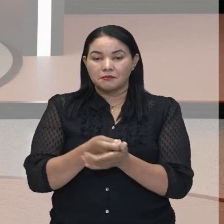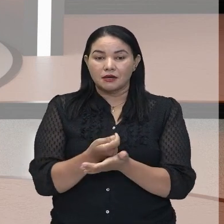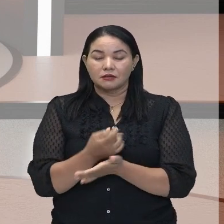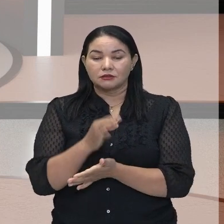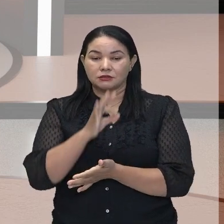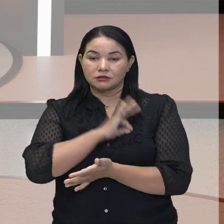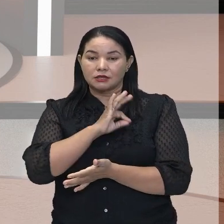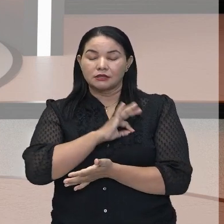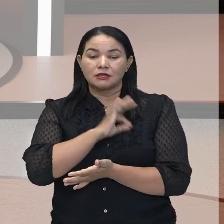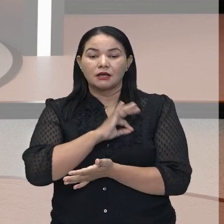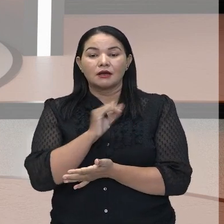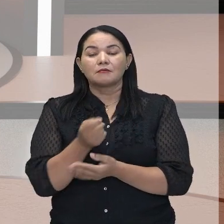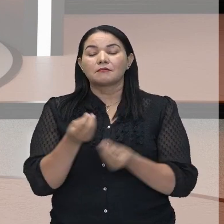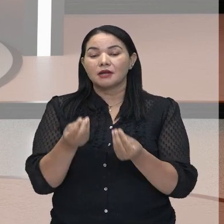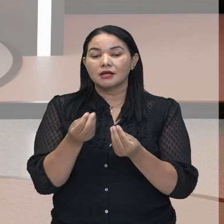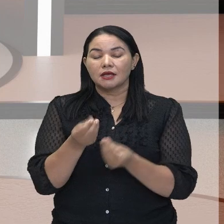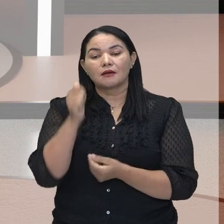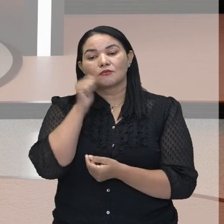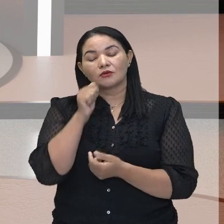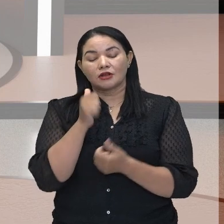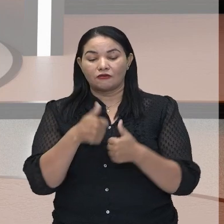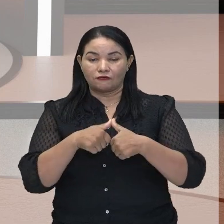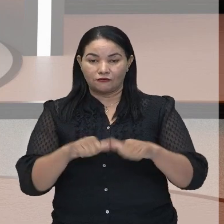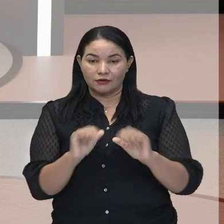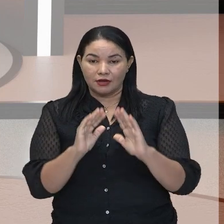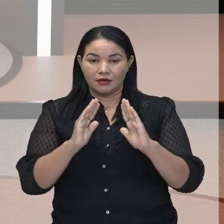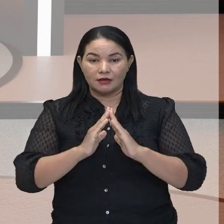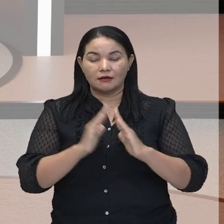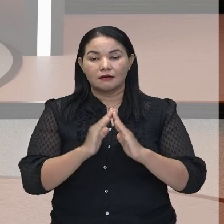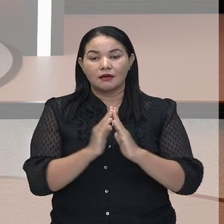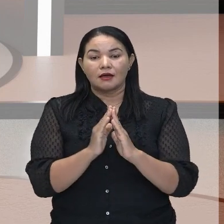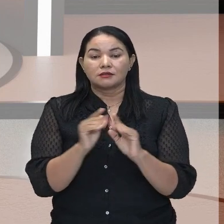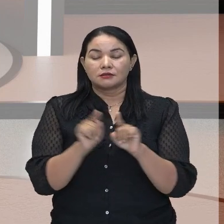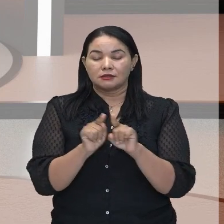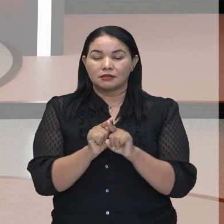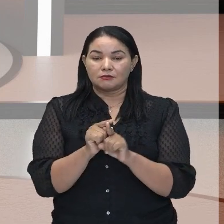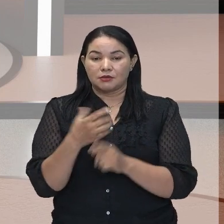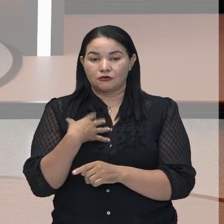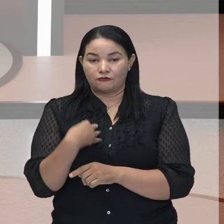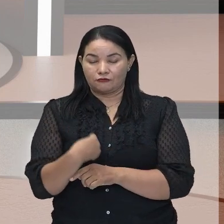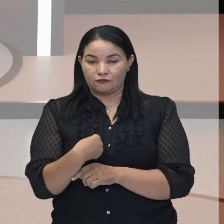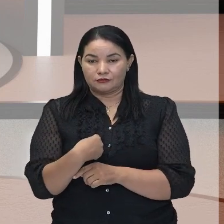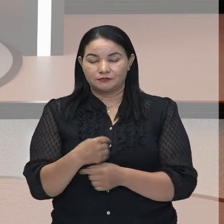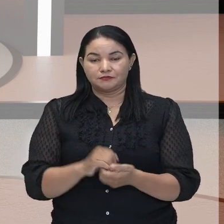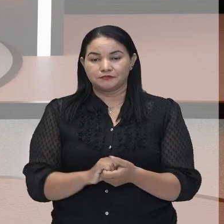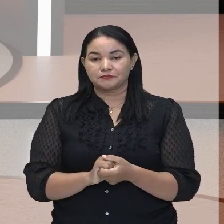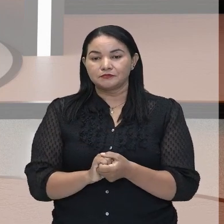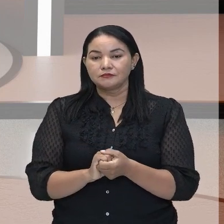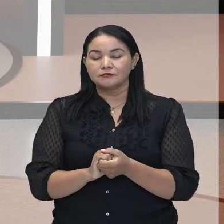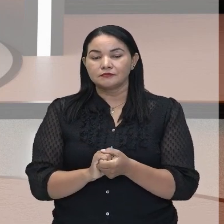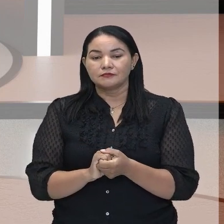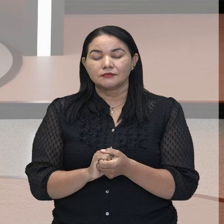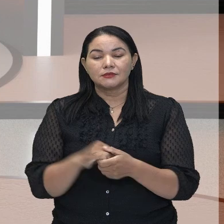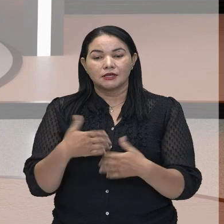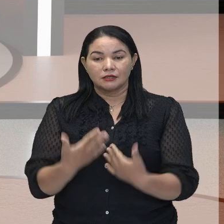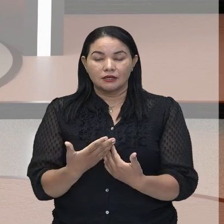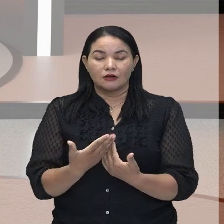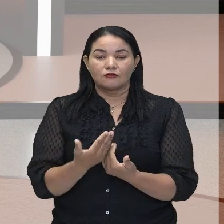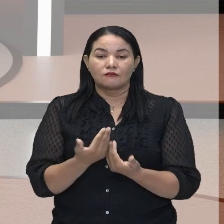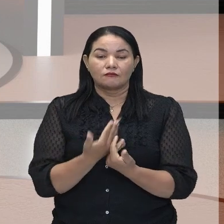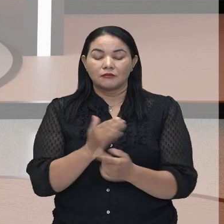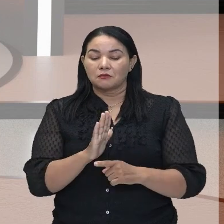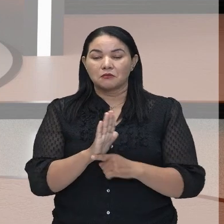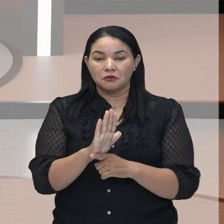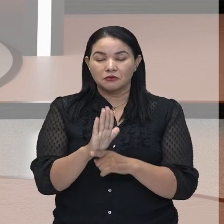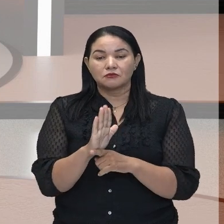dinheiro para que realmente ela possa sustentar a si e também a criança, tá? Então, vão ser medidas que